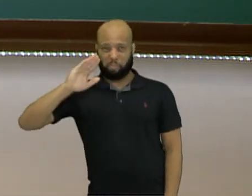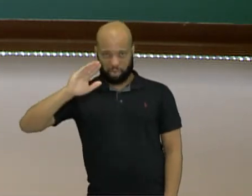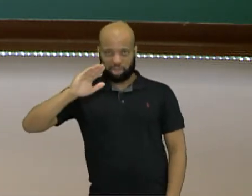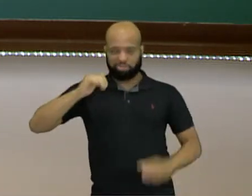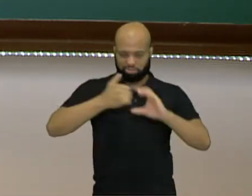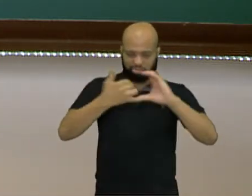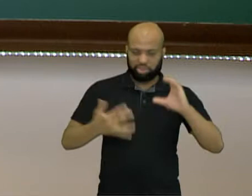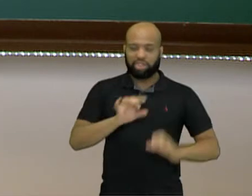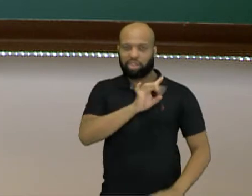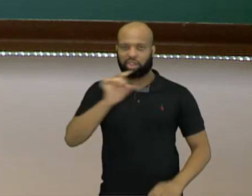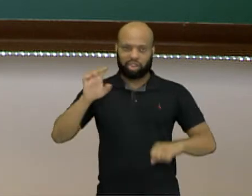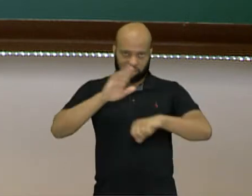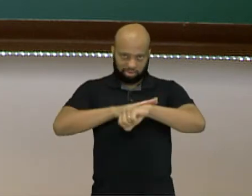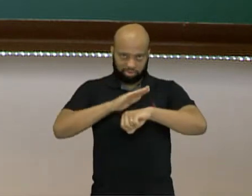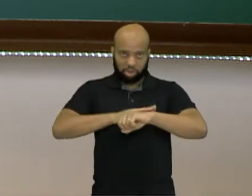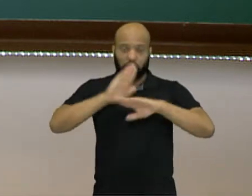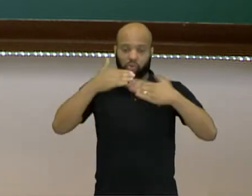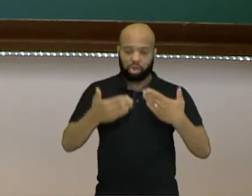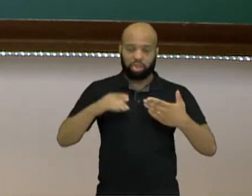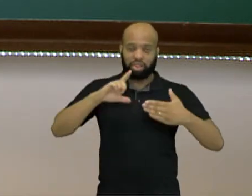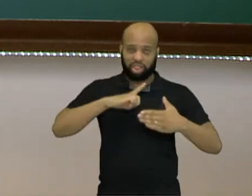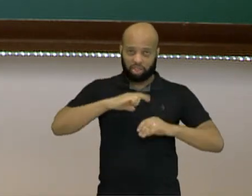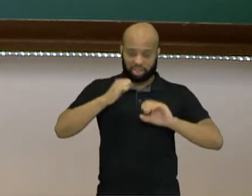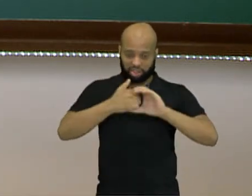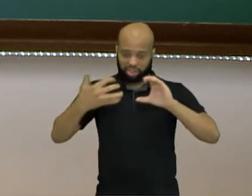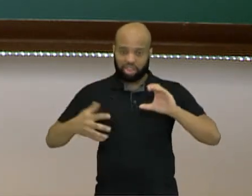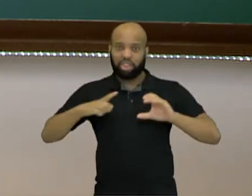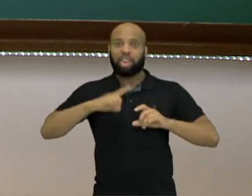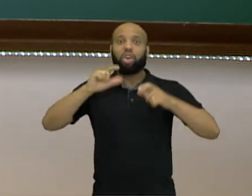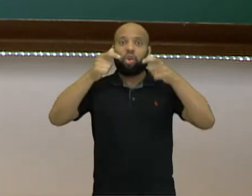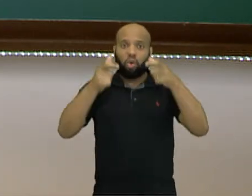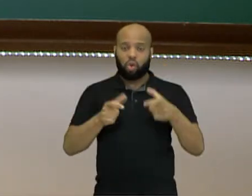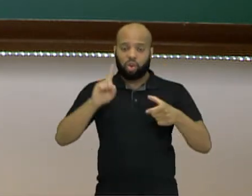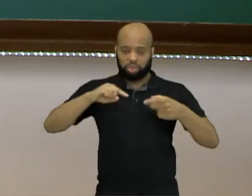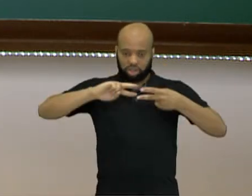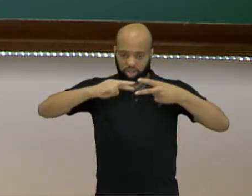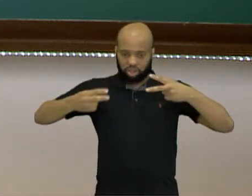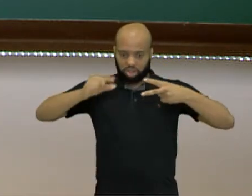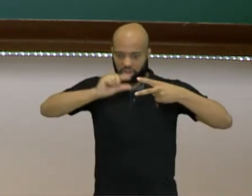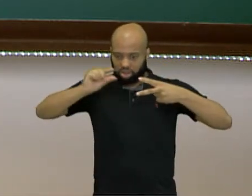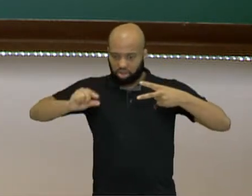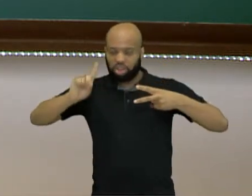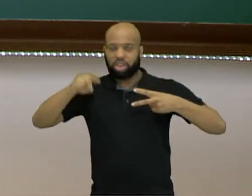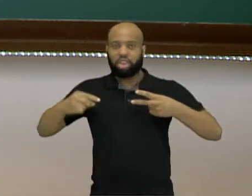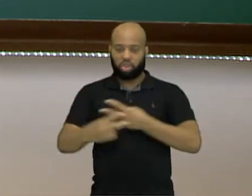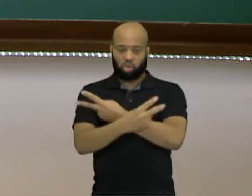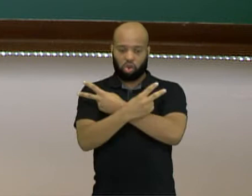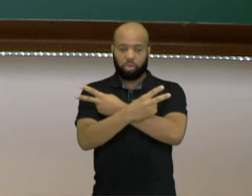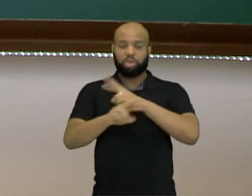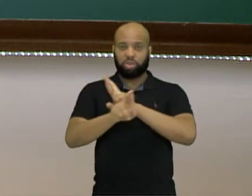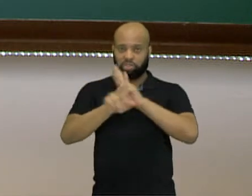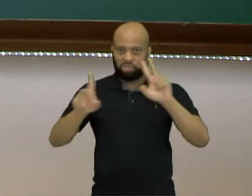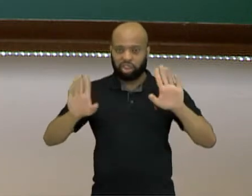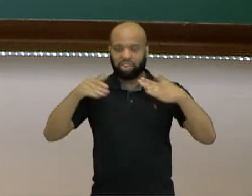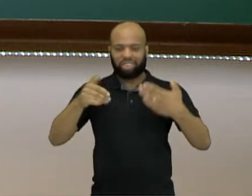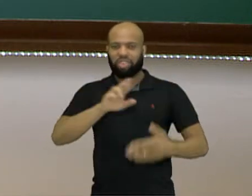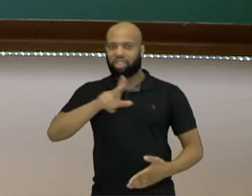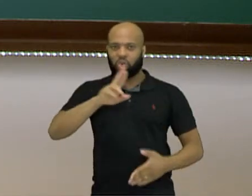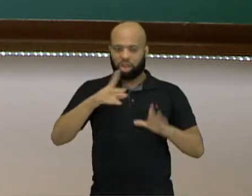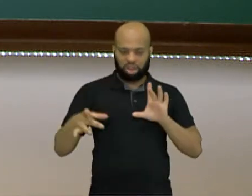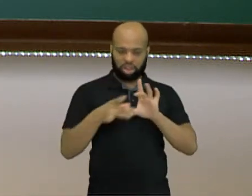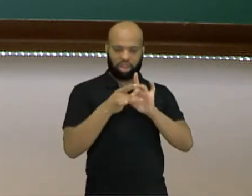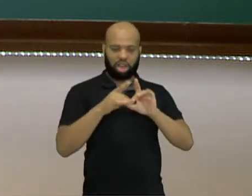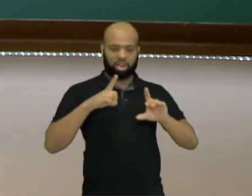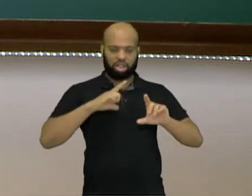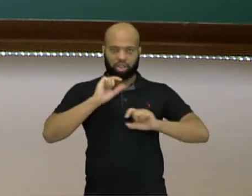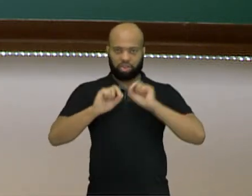vez. Essas características estão em genes localizados em cromossomos diferentes. Então, eles não estão ligados, estão em